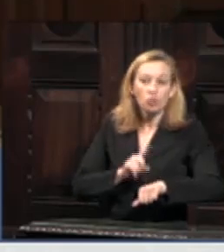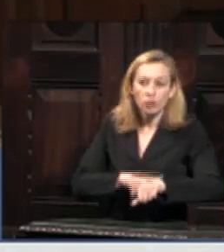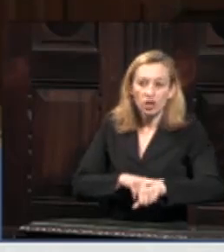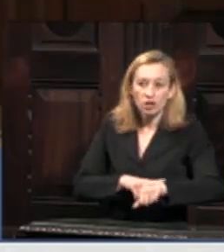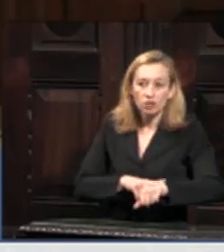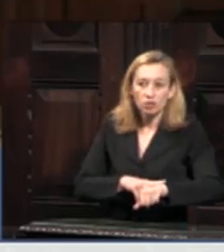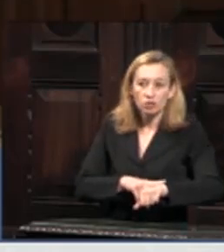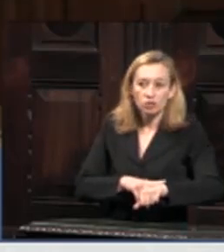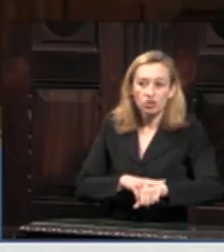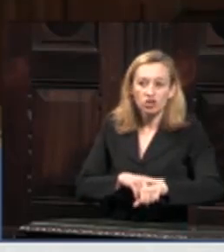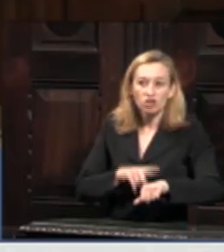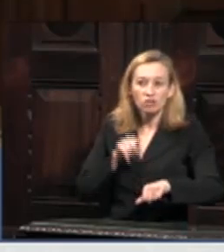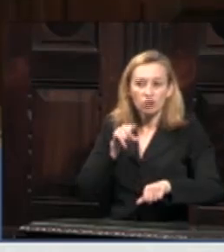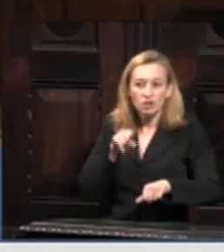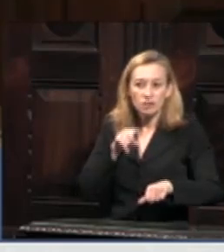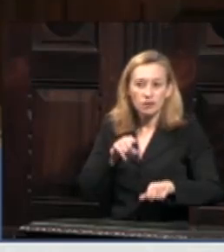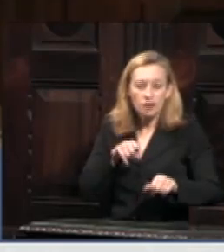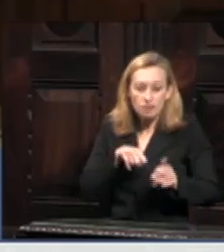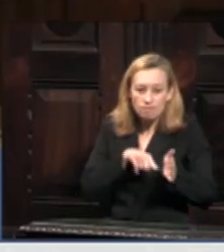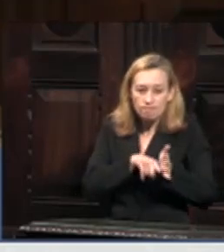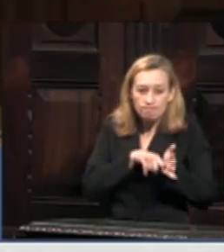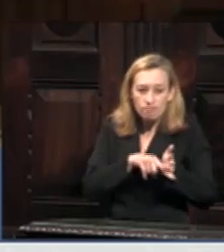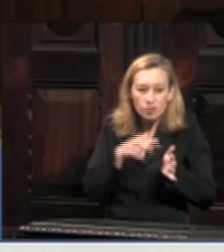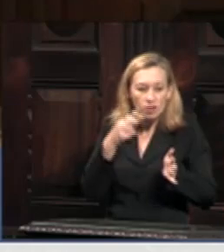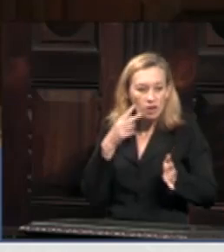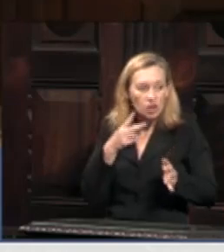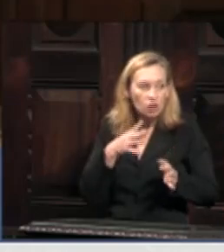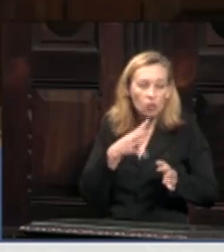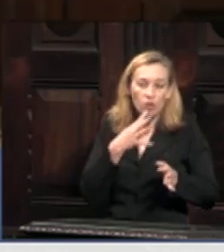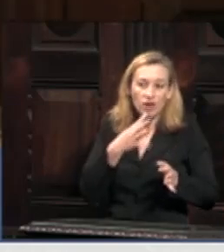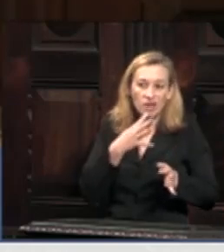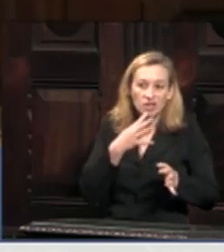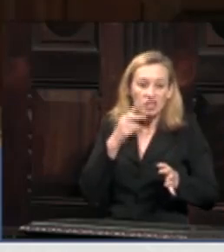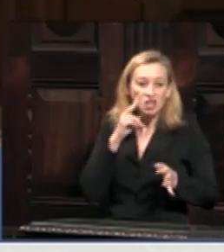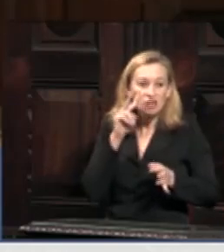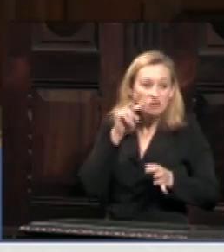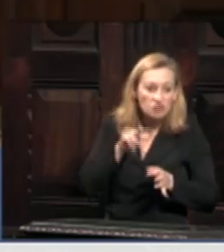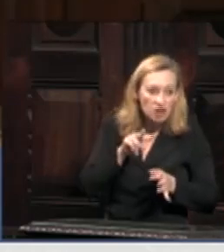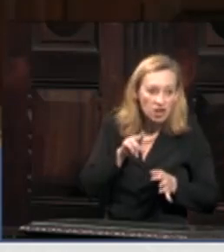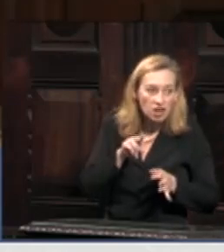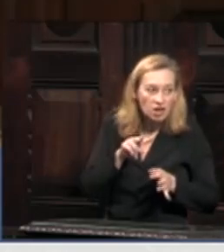se conhece, se percebe a sua total insensibilidade,